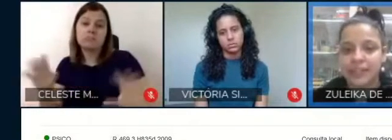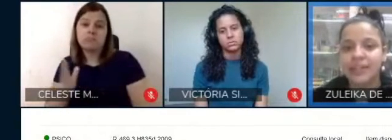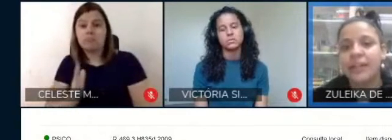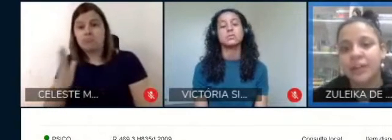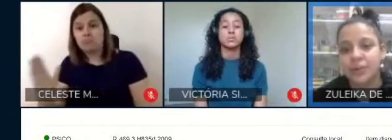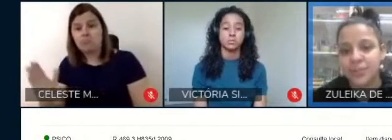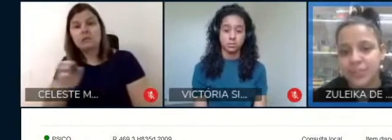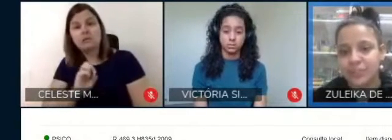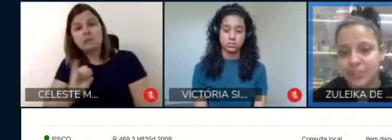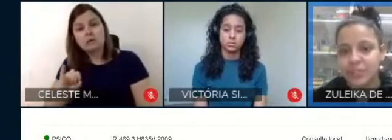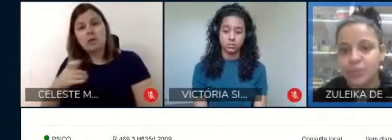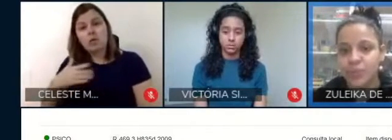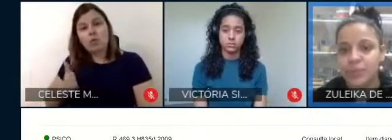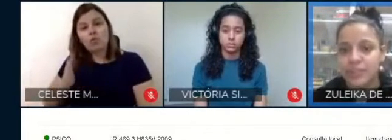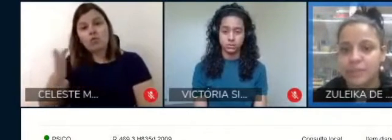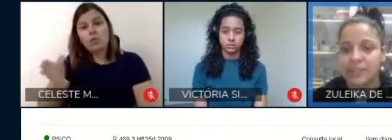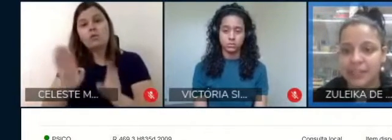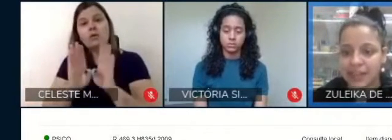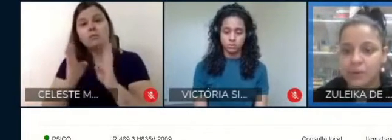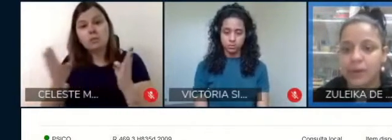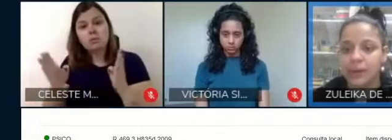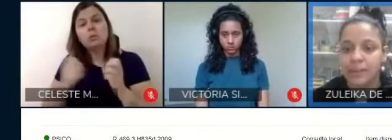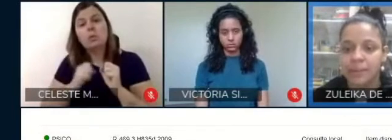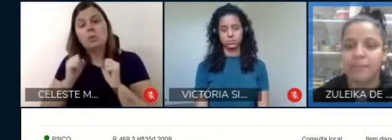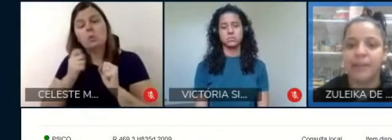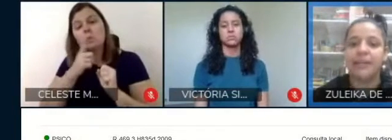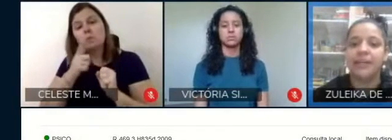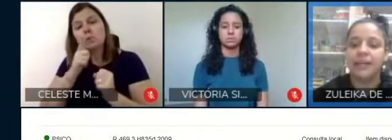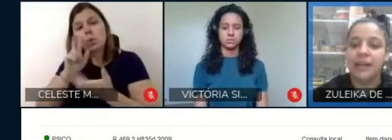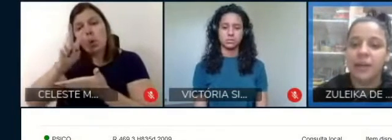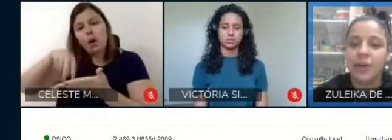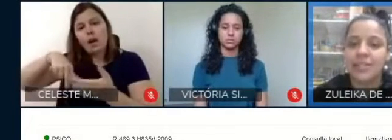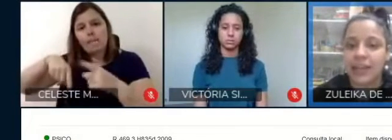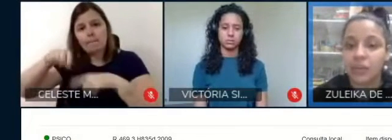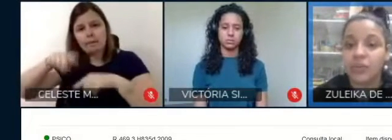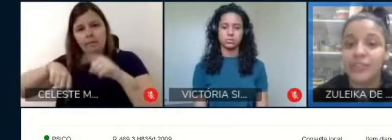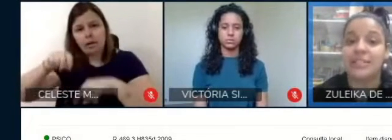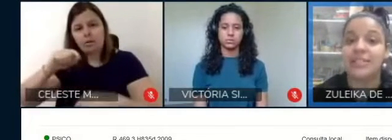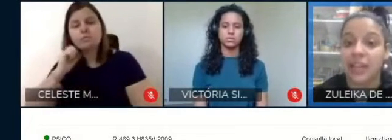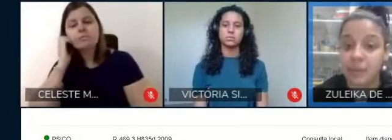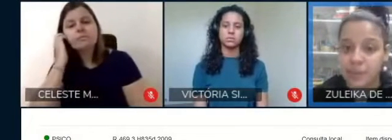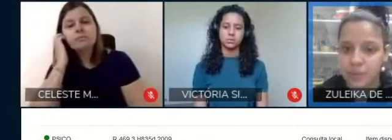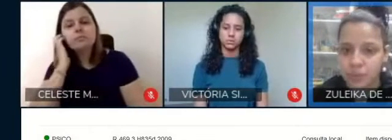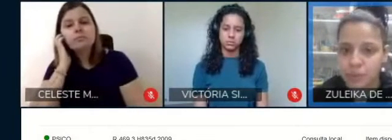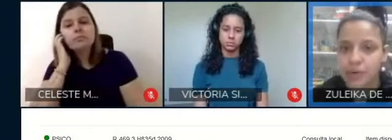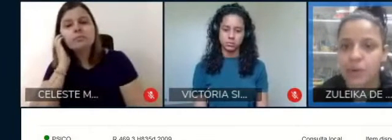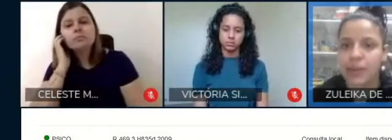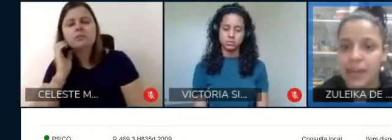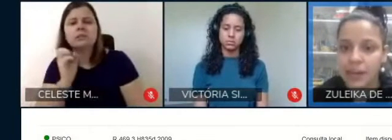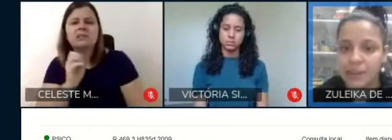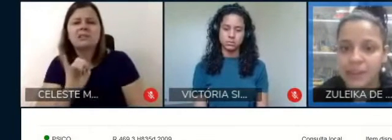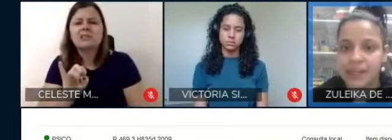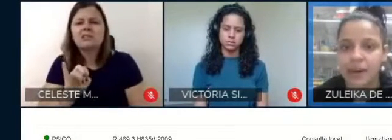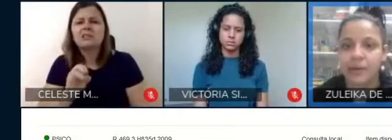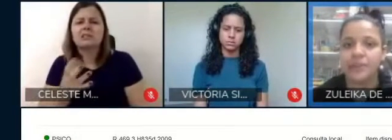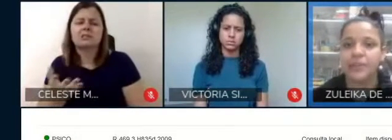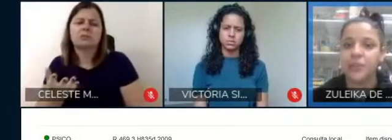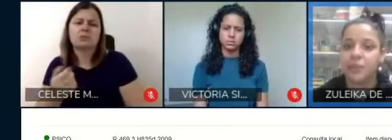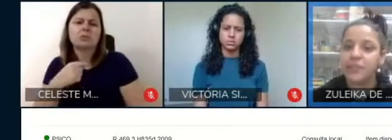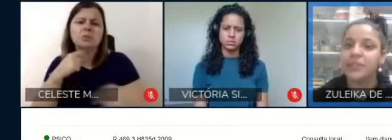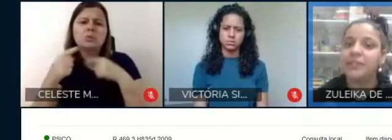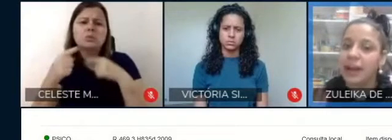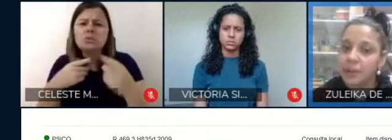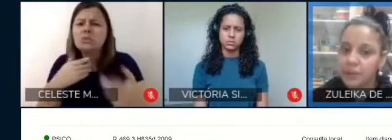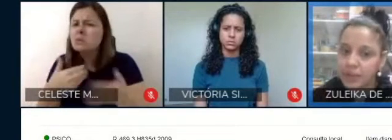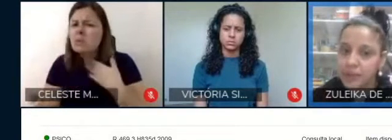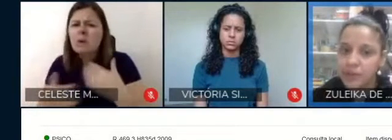a biblioteca, eu consigo fazer uso desse material, tá bem? Quaisquer dúvidas sempre sobre qualquer